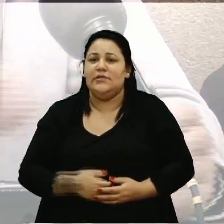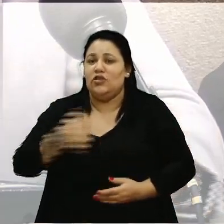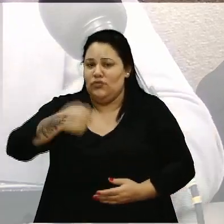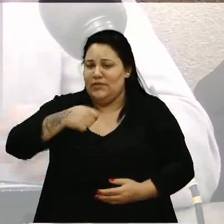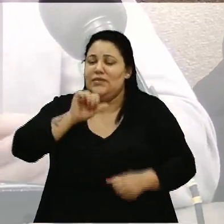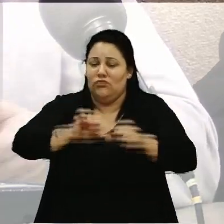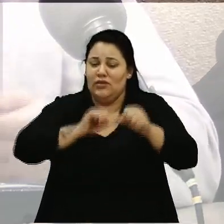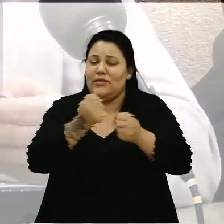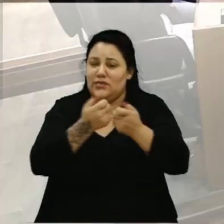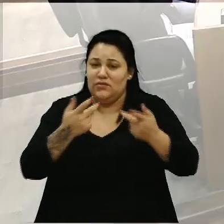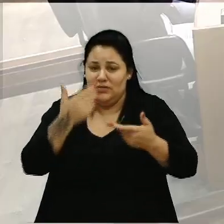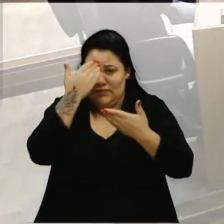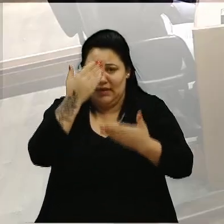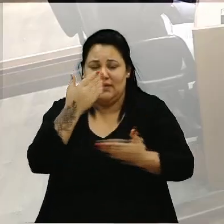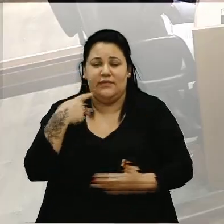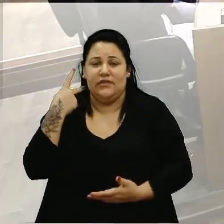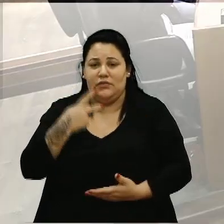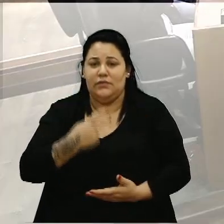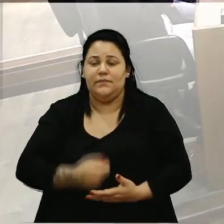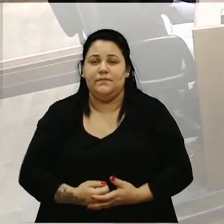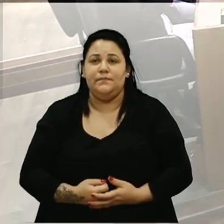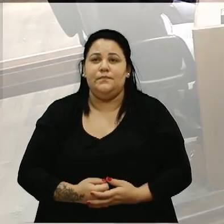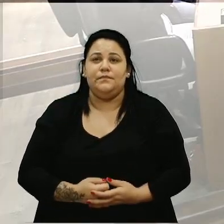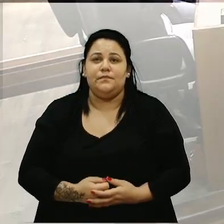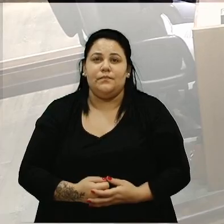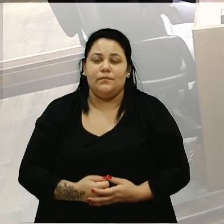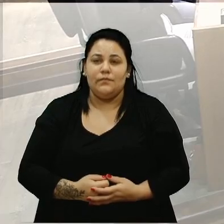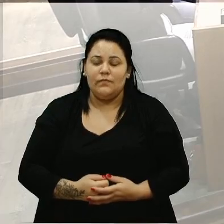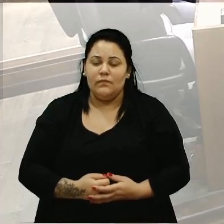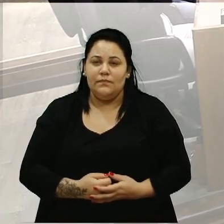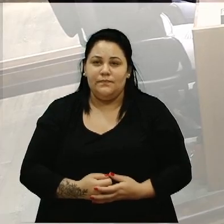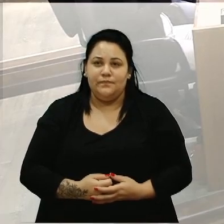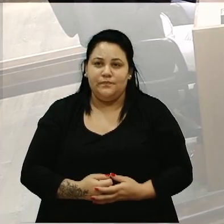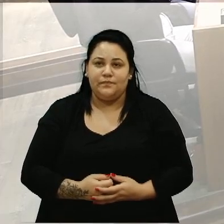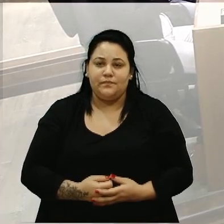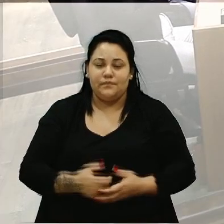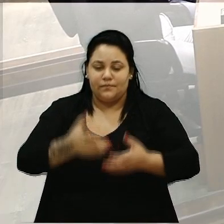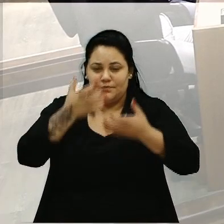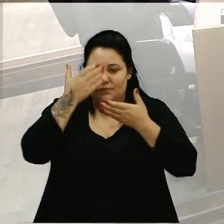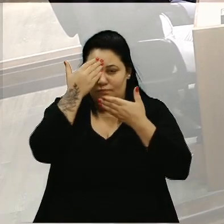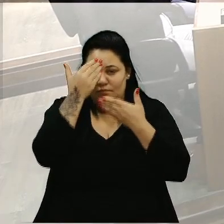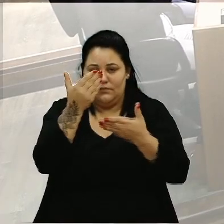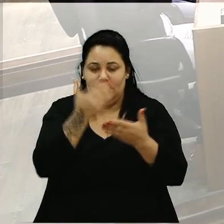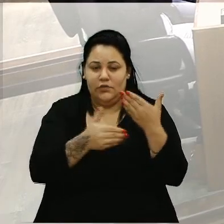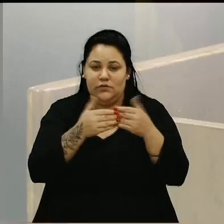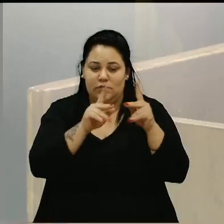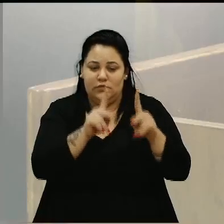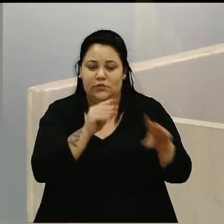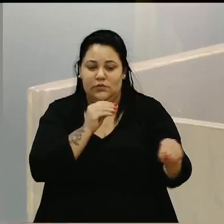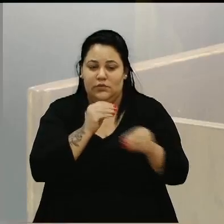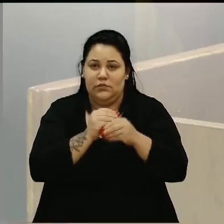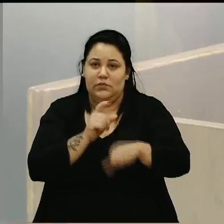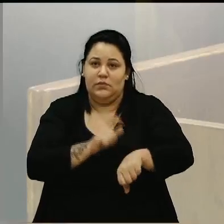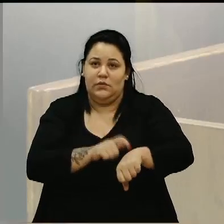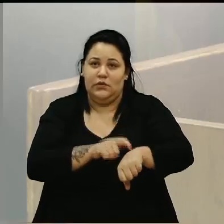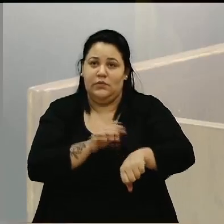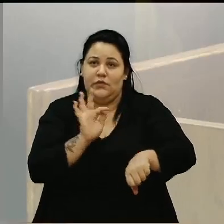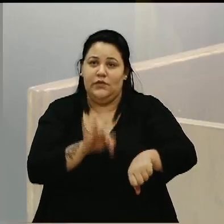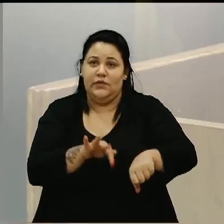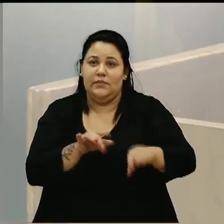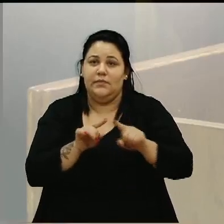mudar. Obrigado, vereador. Perfeito, então. Quero agradecer a todos os apartes, né, e dizer que o meu tempo